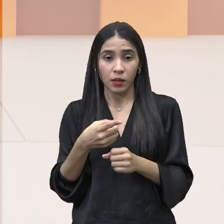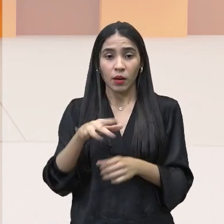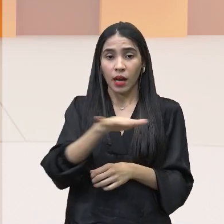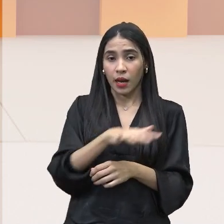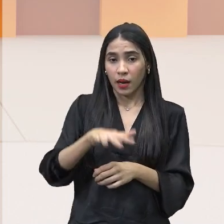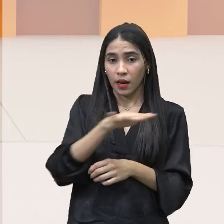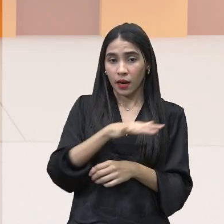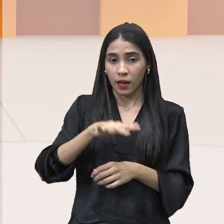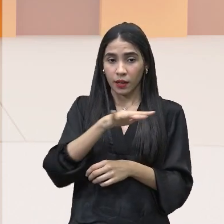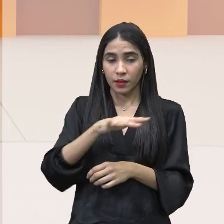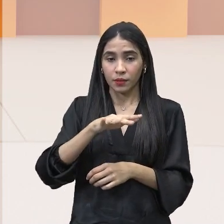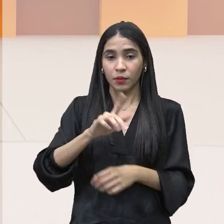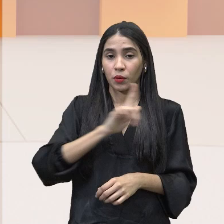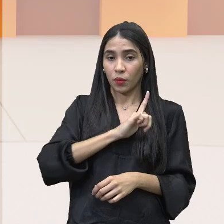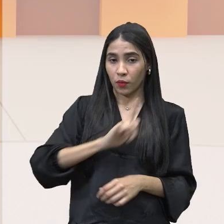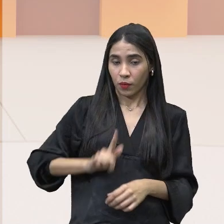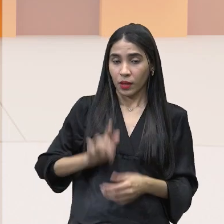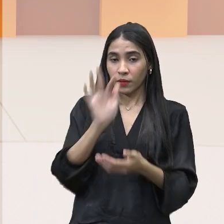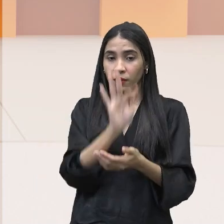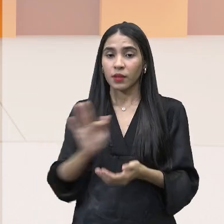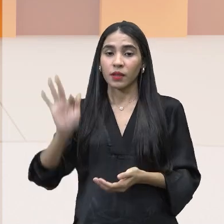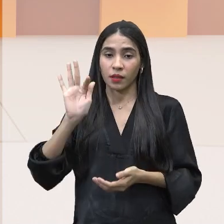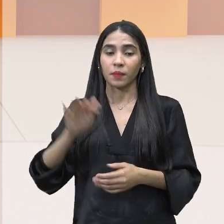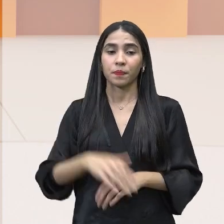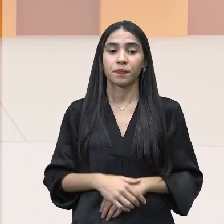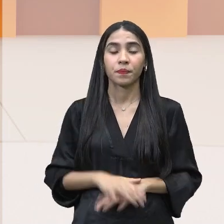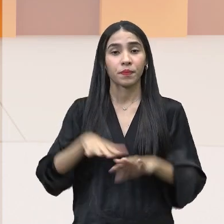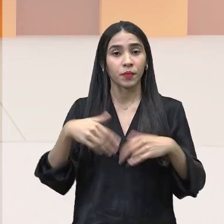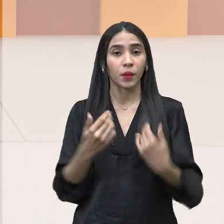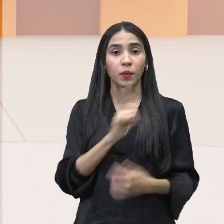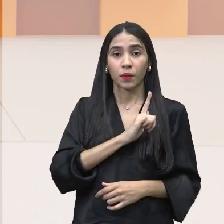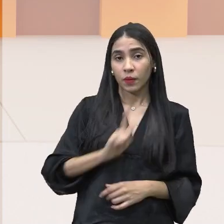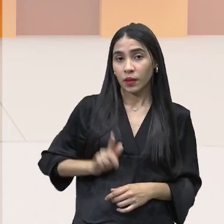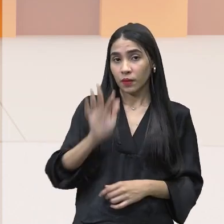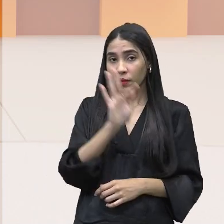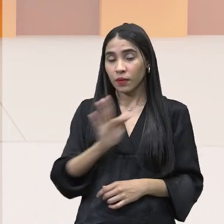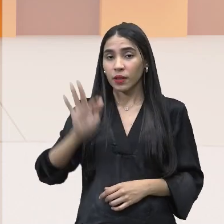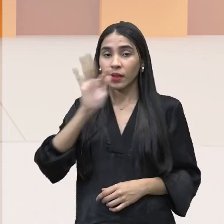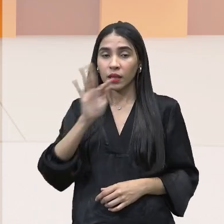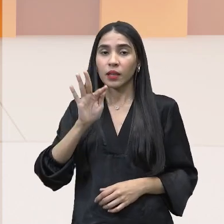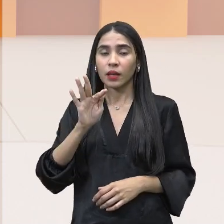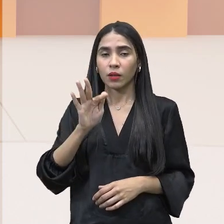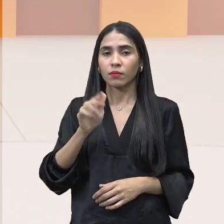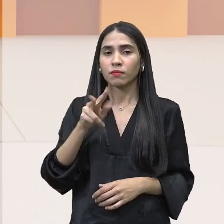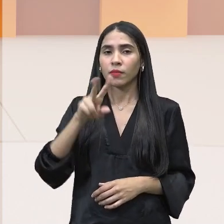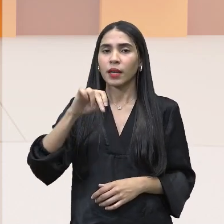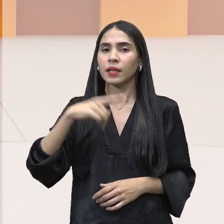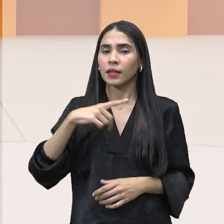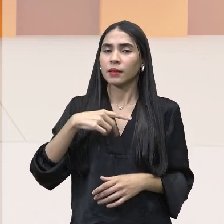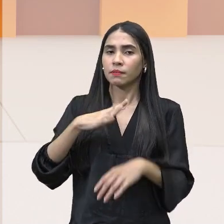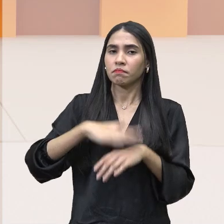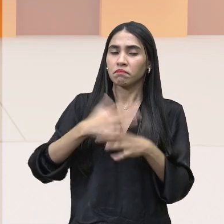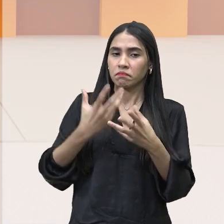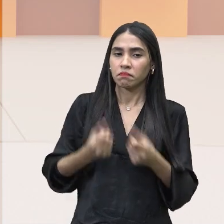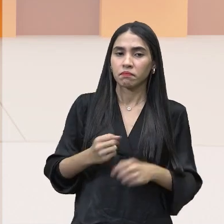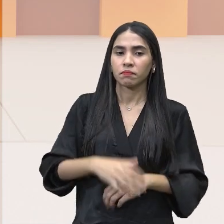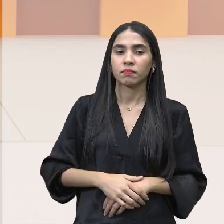sobre o espaço regional para o governo federal. Então, o governo federal vai se apropriar desse espaço.